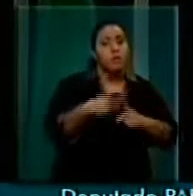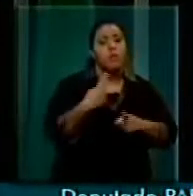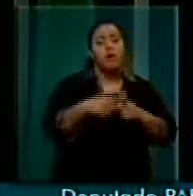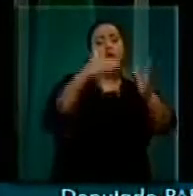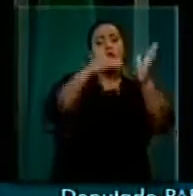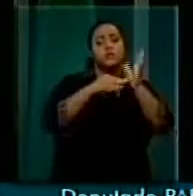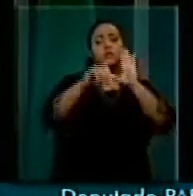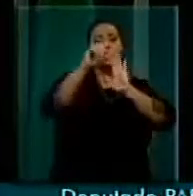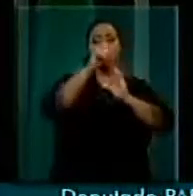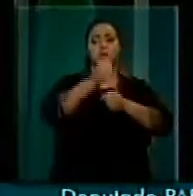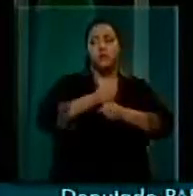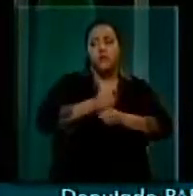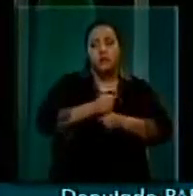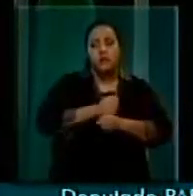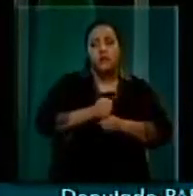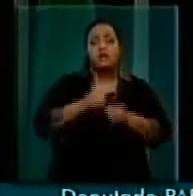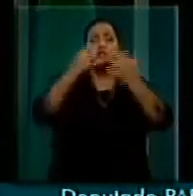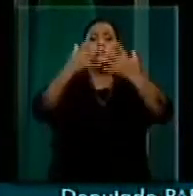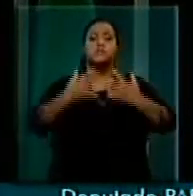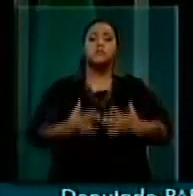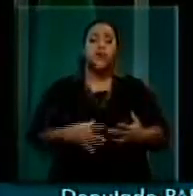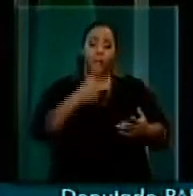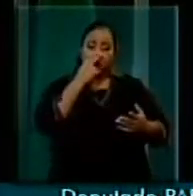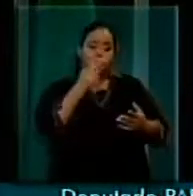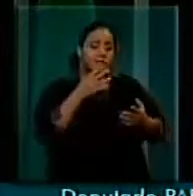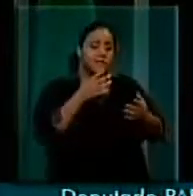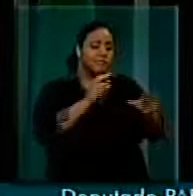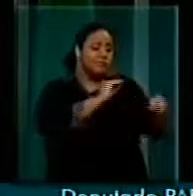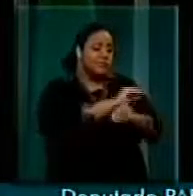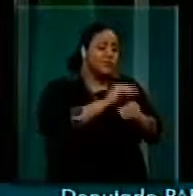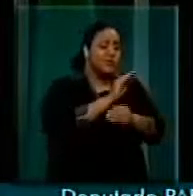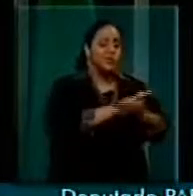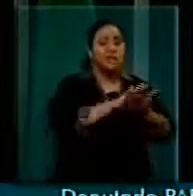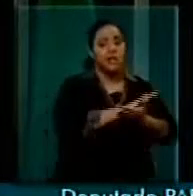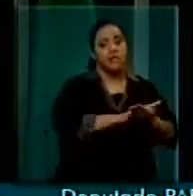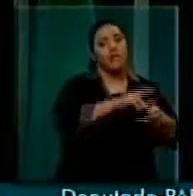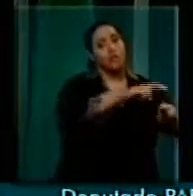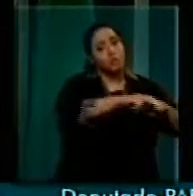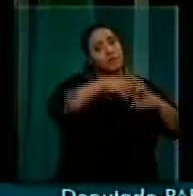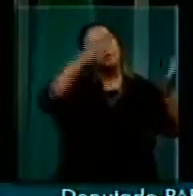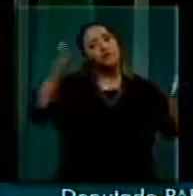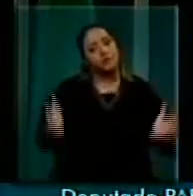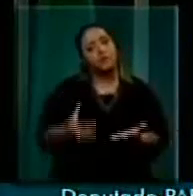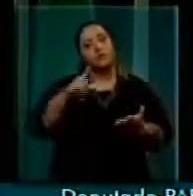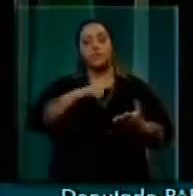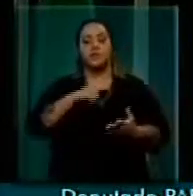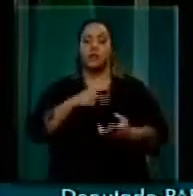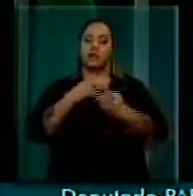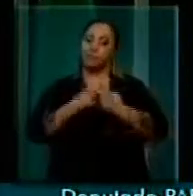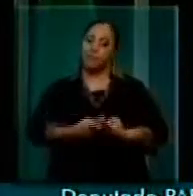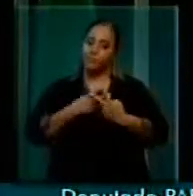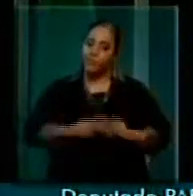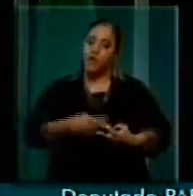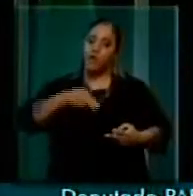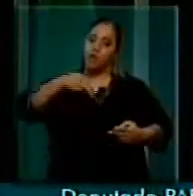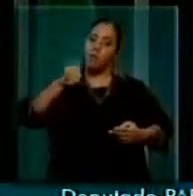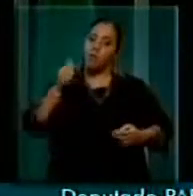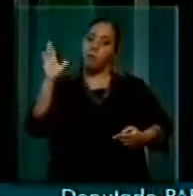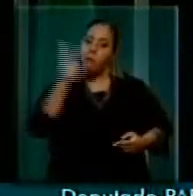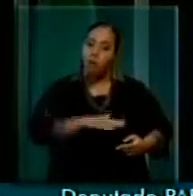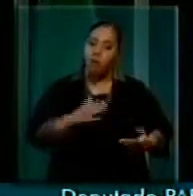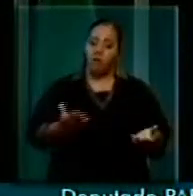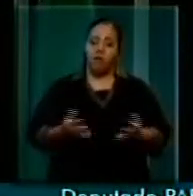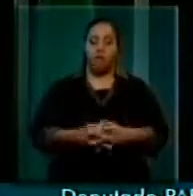podem explicar por que, até certo ponto, existe uma tolerância com o mal, até certo ponto existe uma